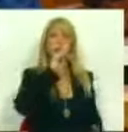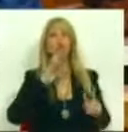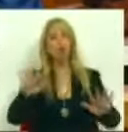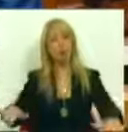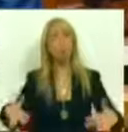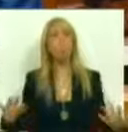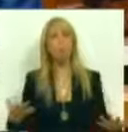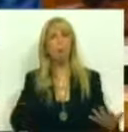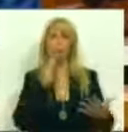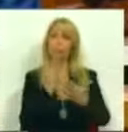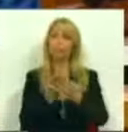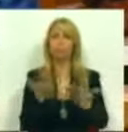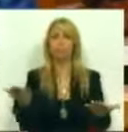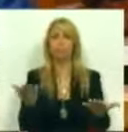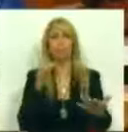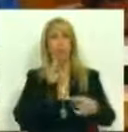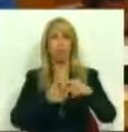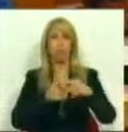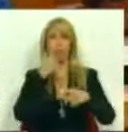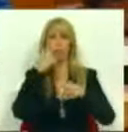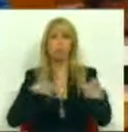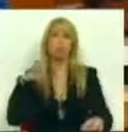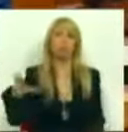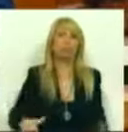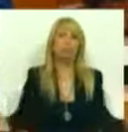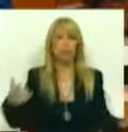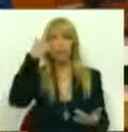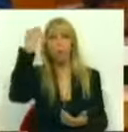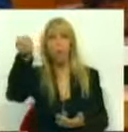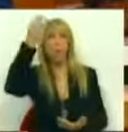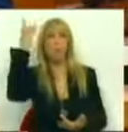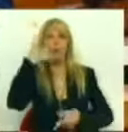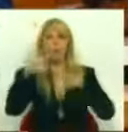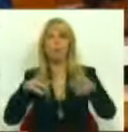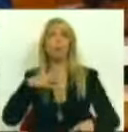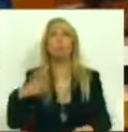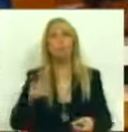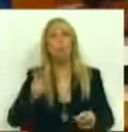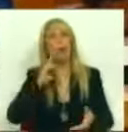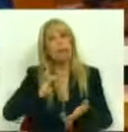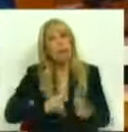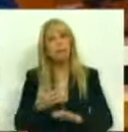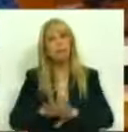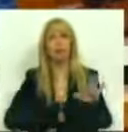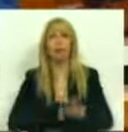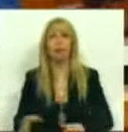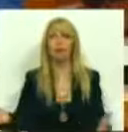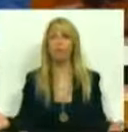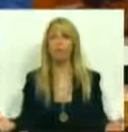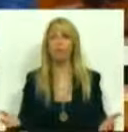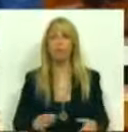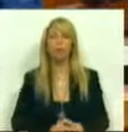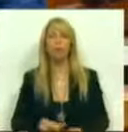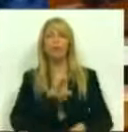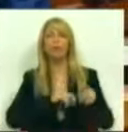bem dos portugueses, com a compreensão dos portugueses, aquilo que tem necessariamente que ser feito? Senhores